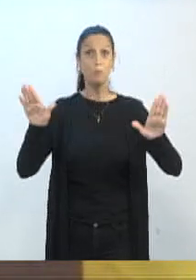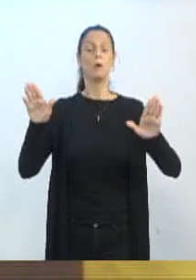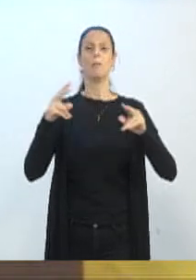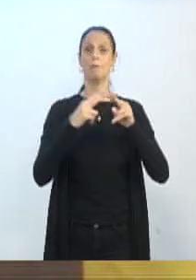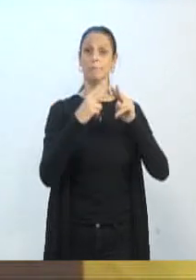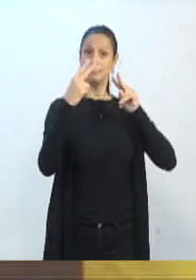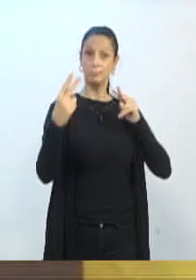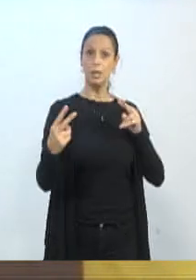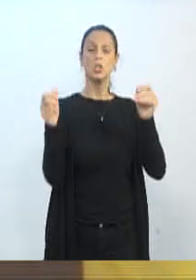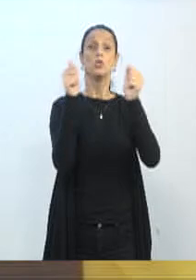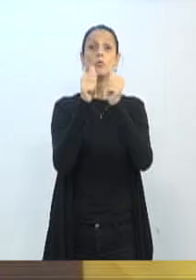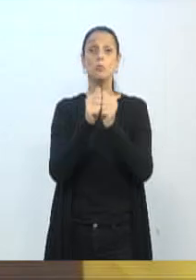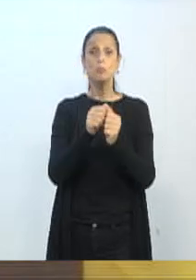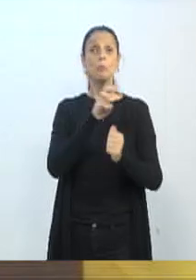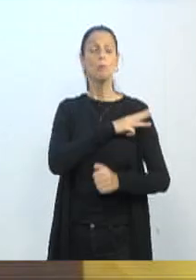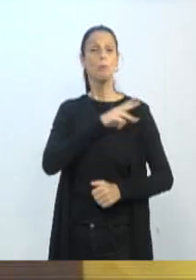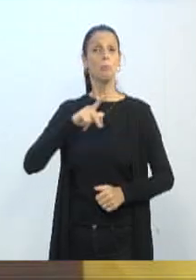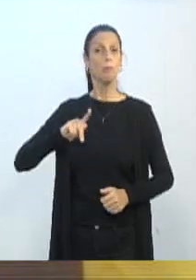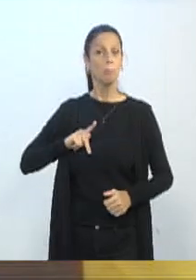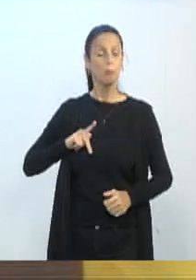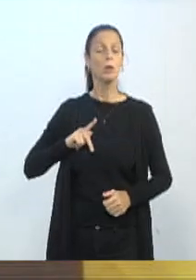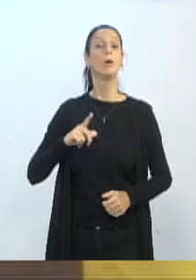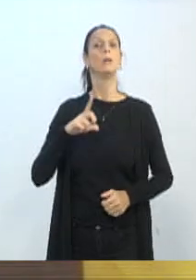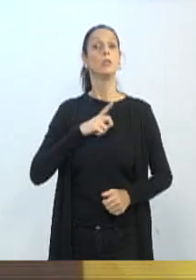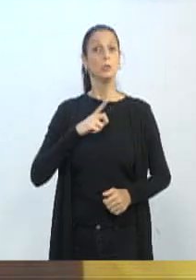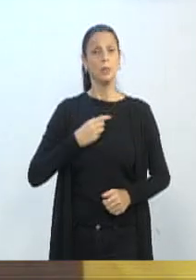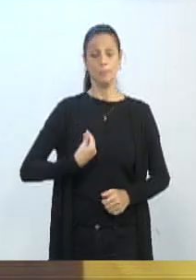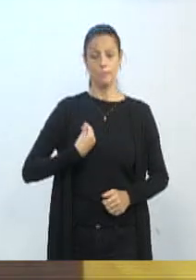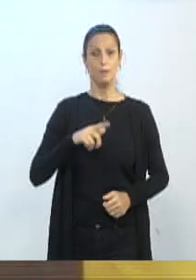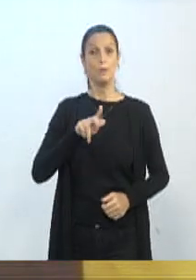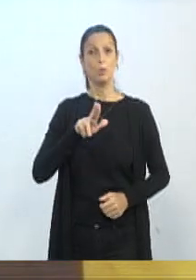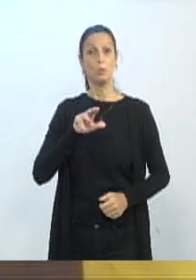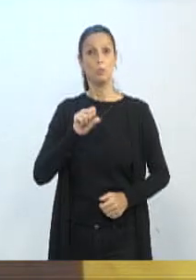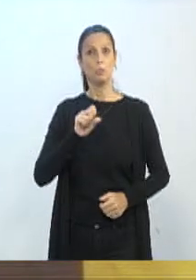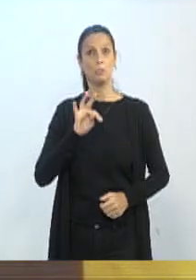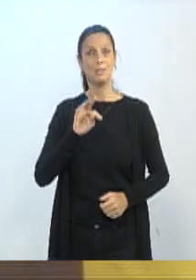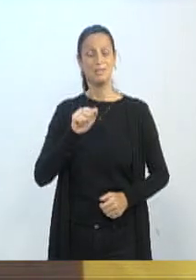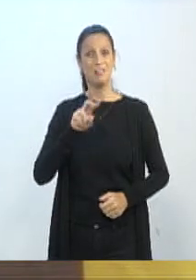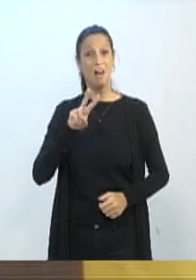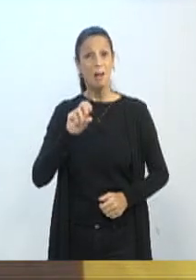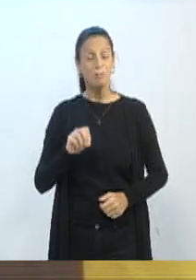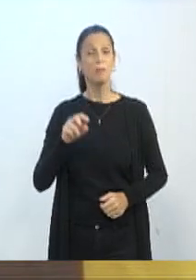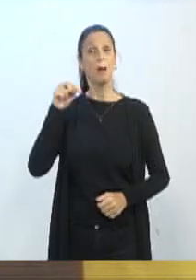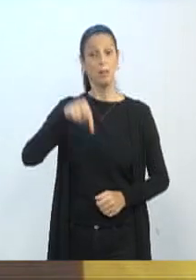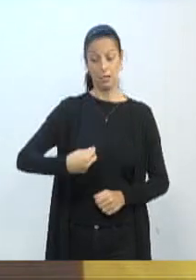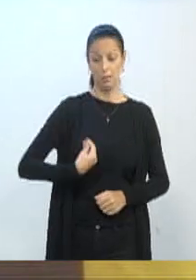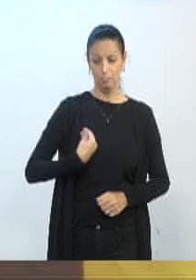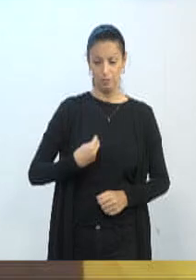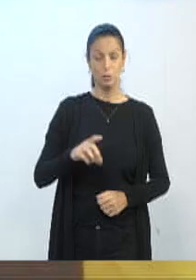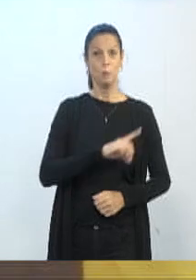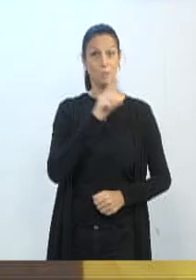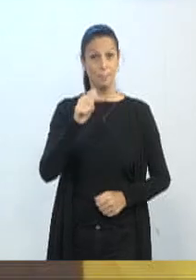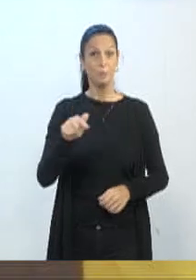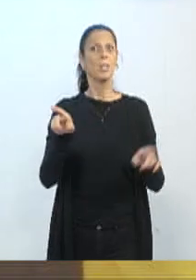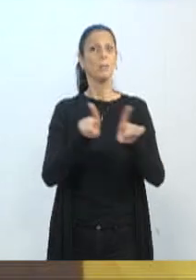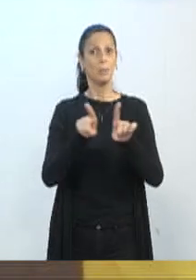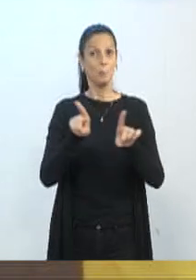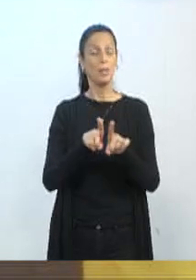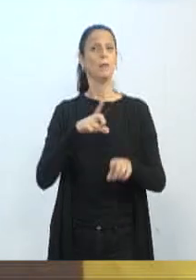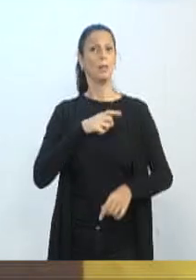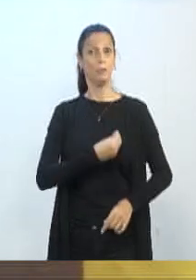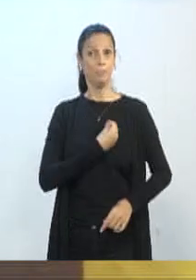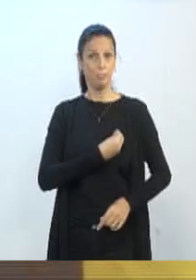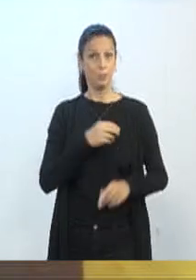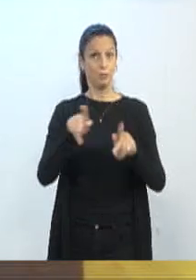Ministério Público Gustavo Meireles que será no dia 7 de Março aqui com a presença do promotor